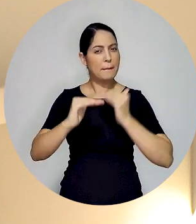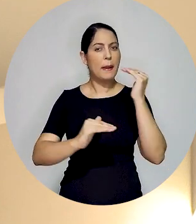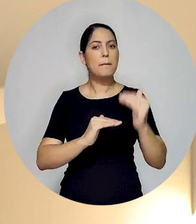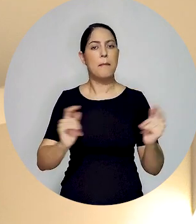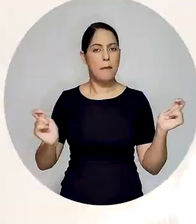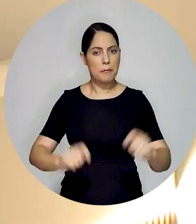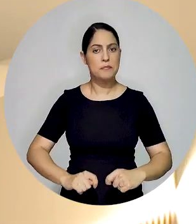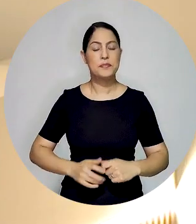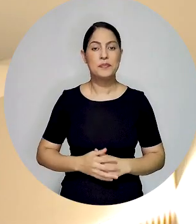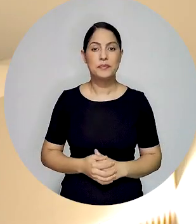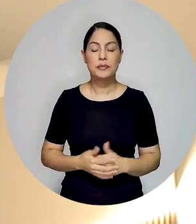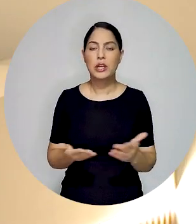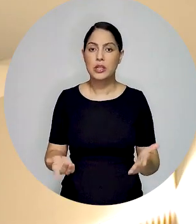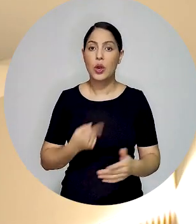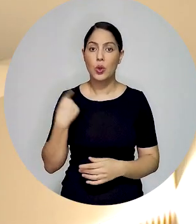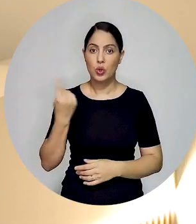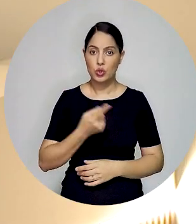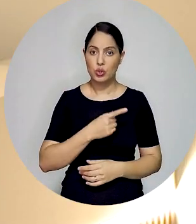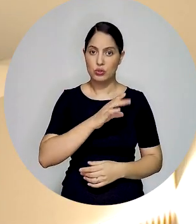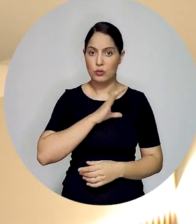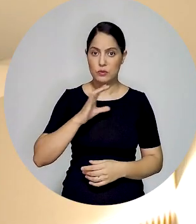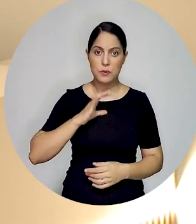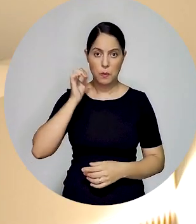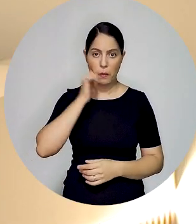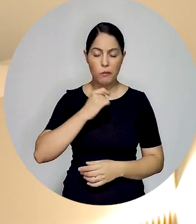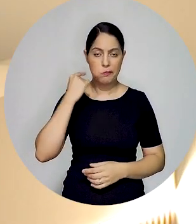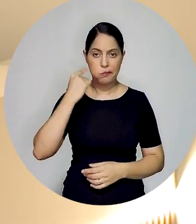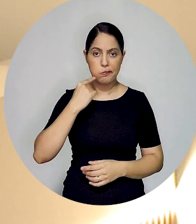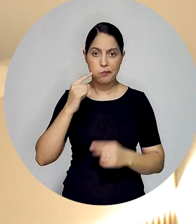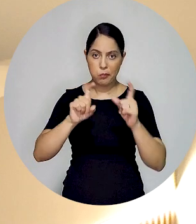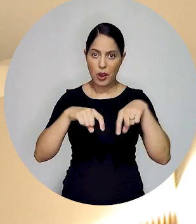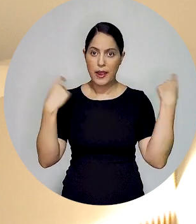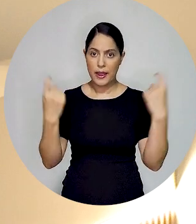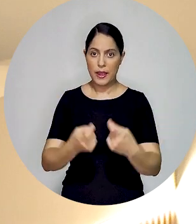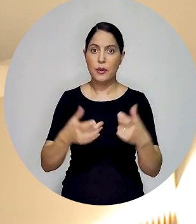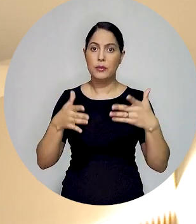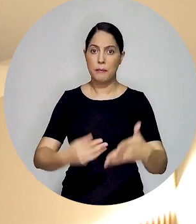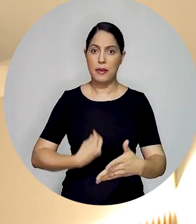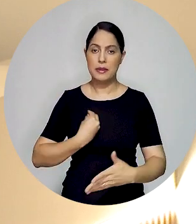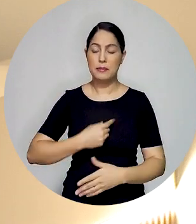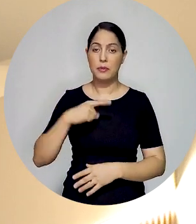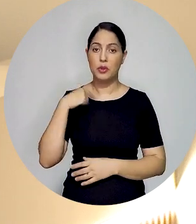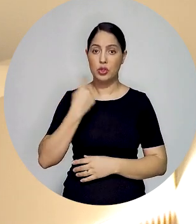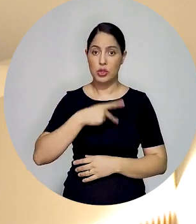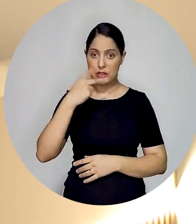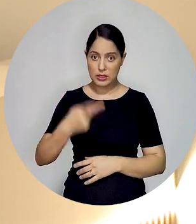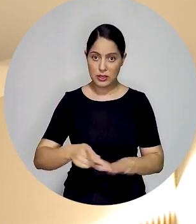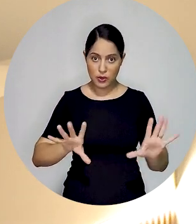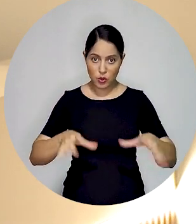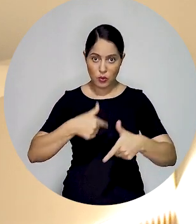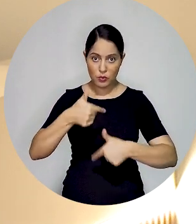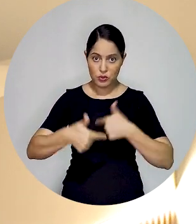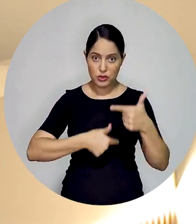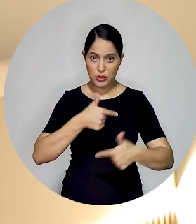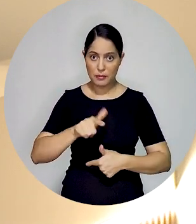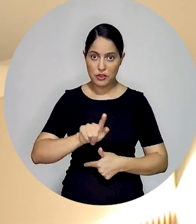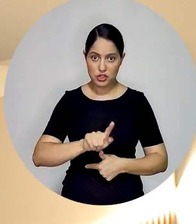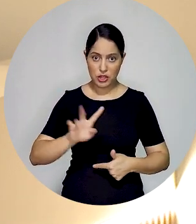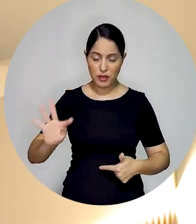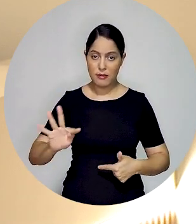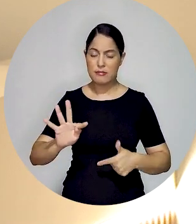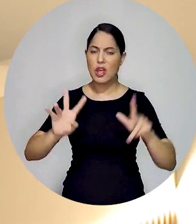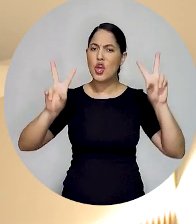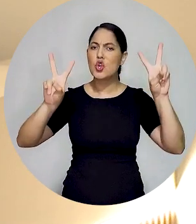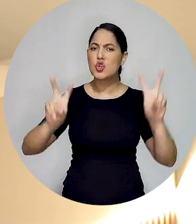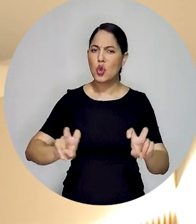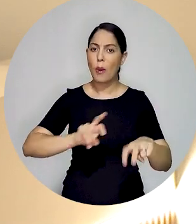mais fraterna. A Comissão Nacional da Mulher Advogada participou também de uma reunião com o Banco Mundial. Estamos aqui coordenando um grupo